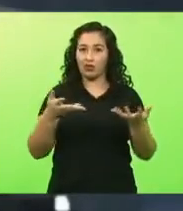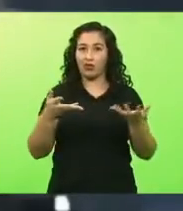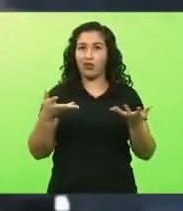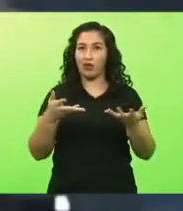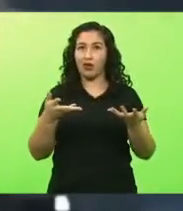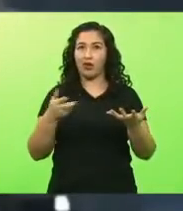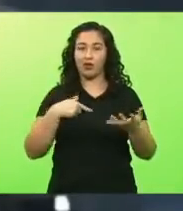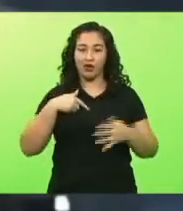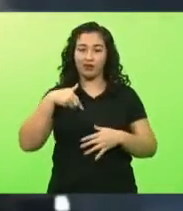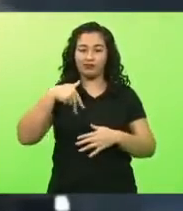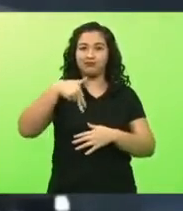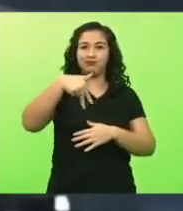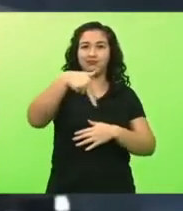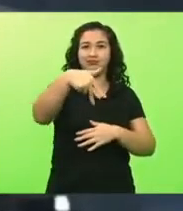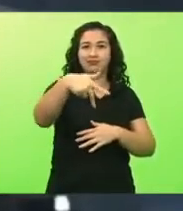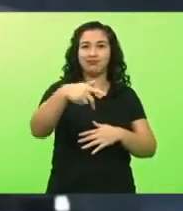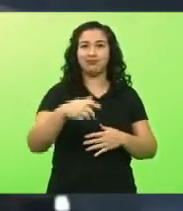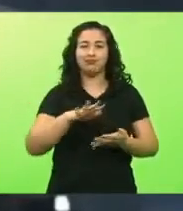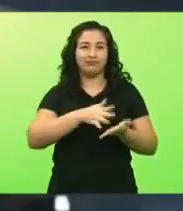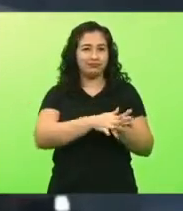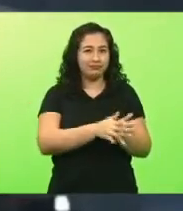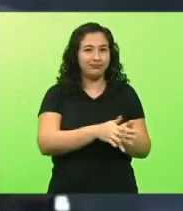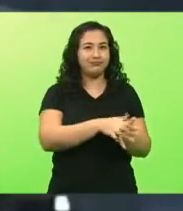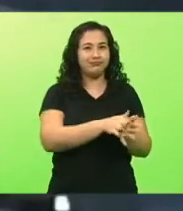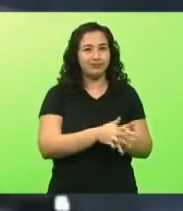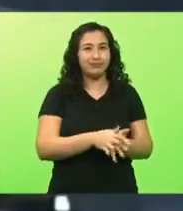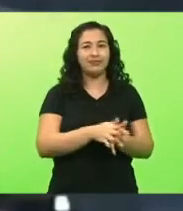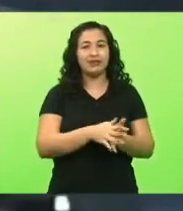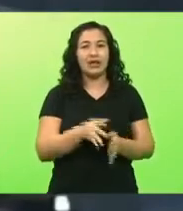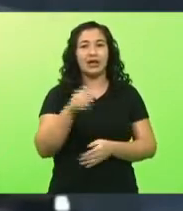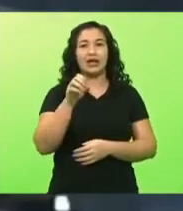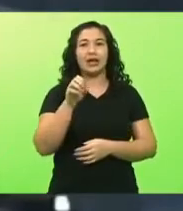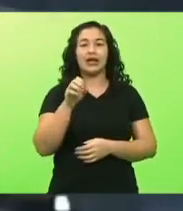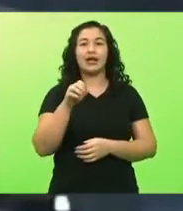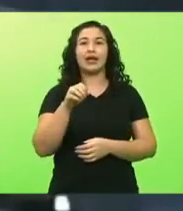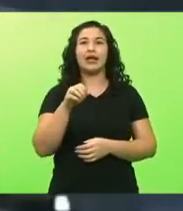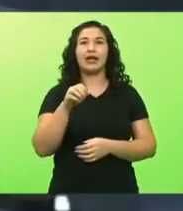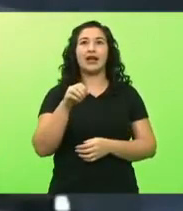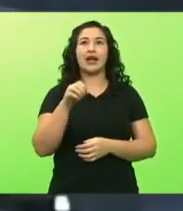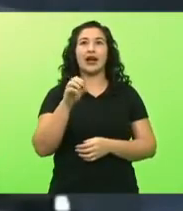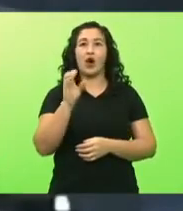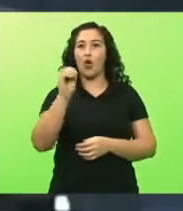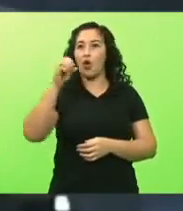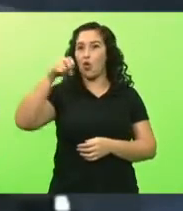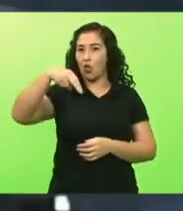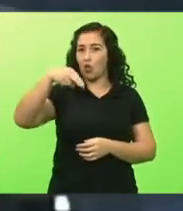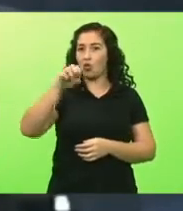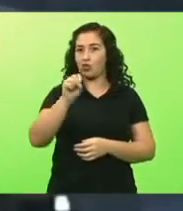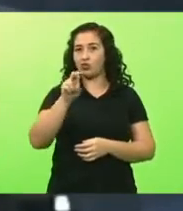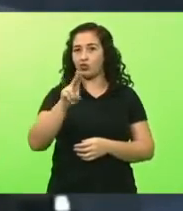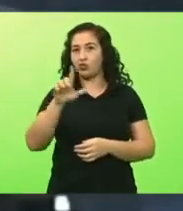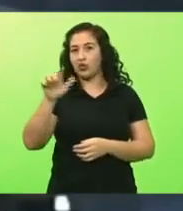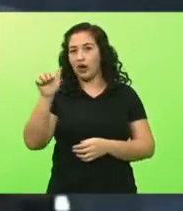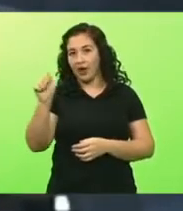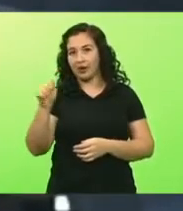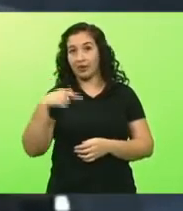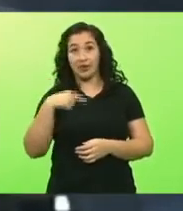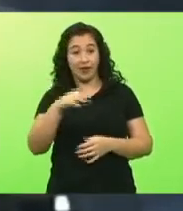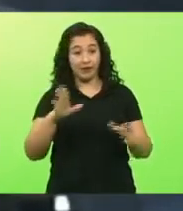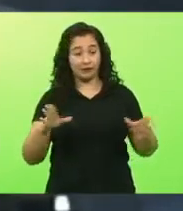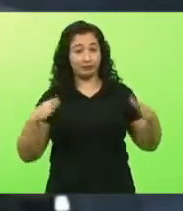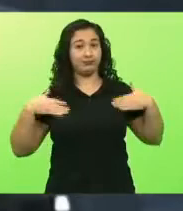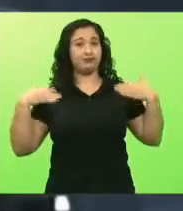querido, cantando o samba-enredo da Consulado, no qual a grande homenageada foi Antonieta.